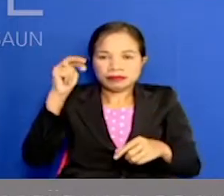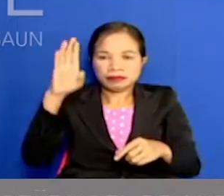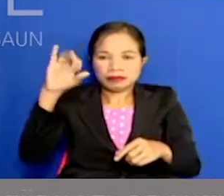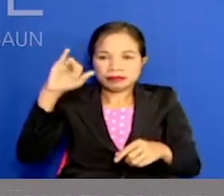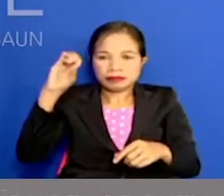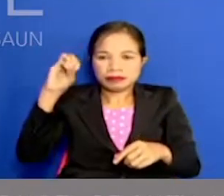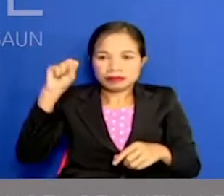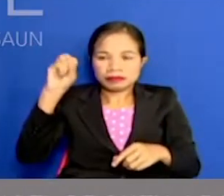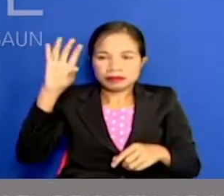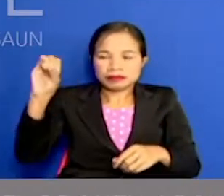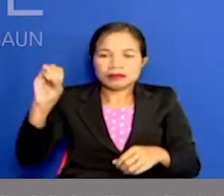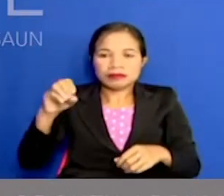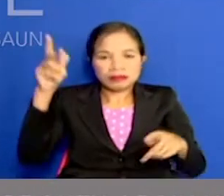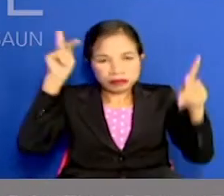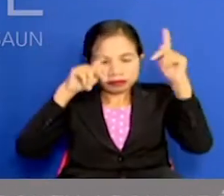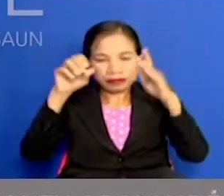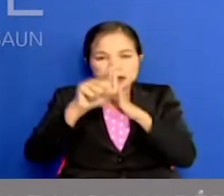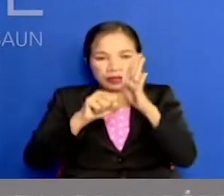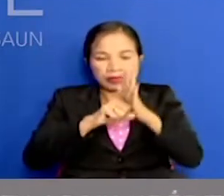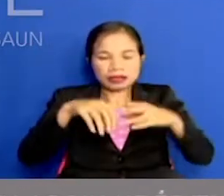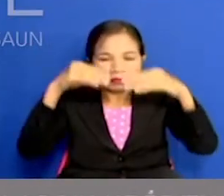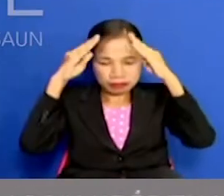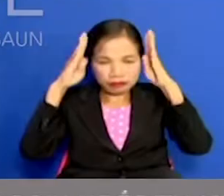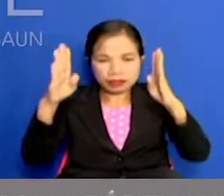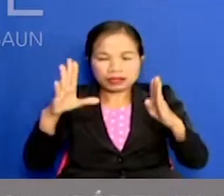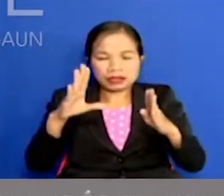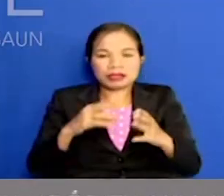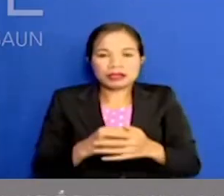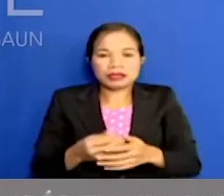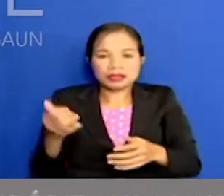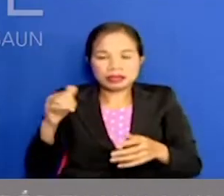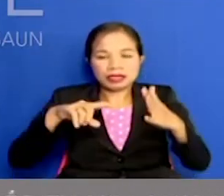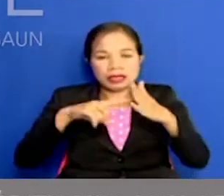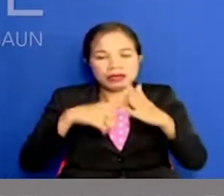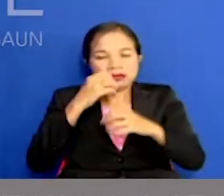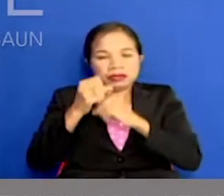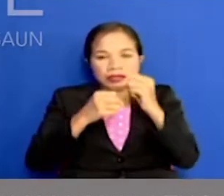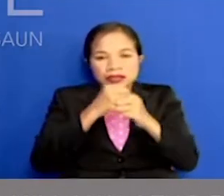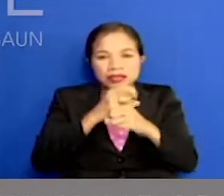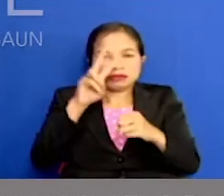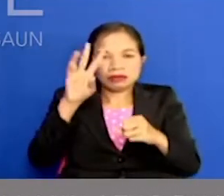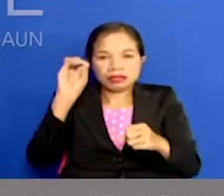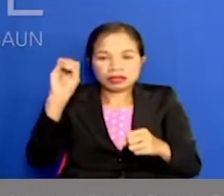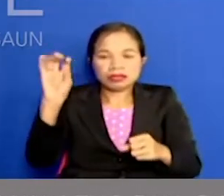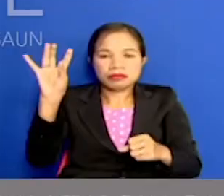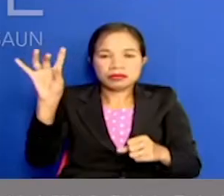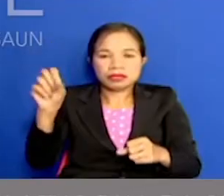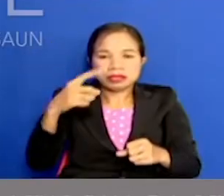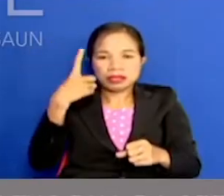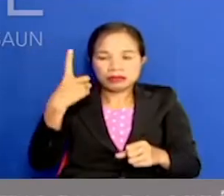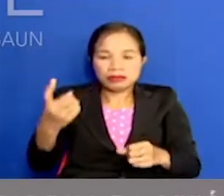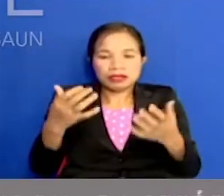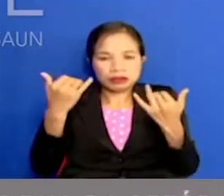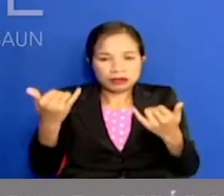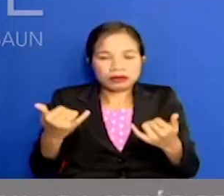Sateten. Problema estatuto professor contratado no voluntário, a ruqueda se etina andrihundrua sanulo resing ida. To